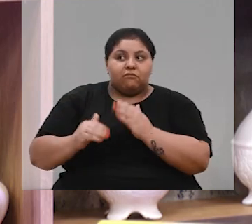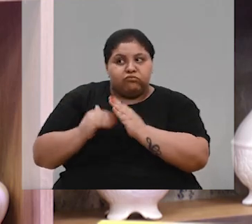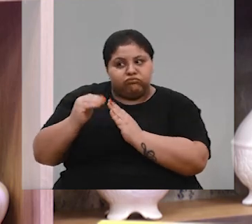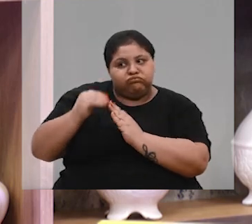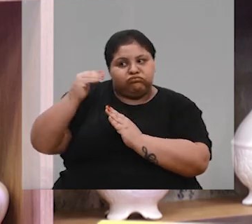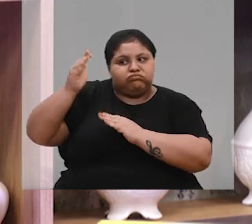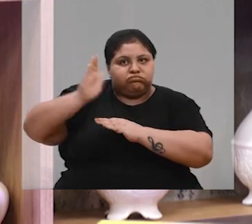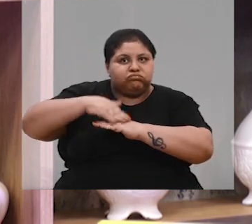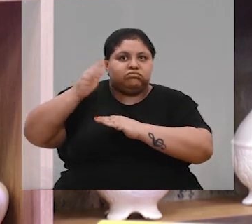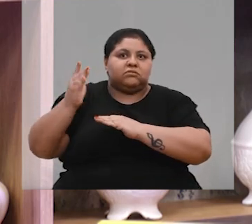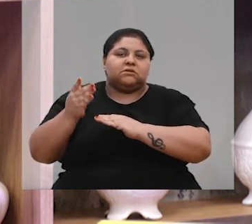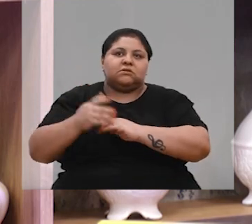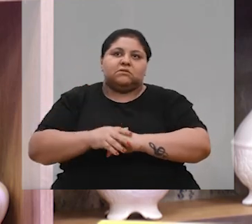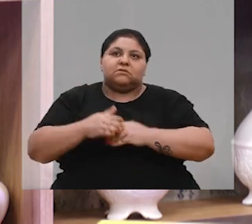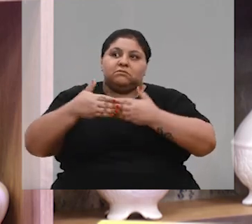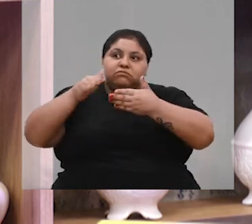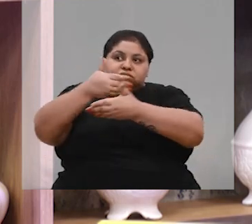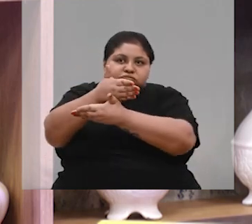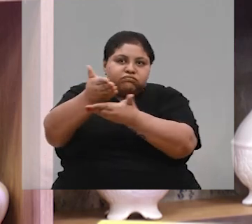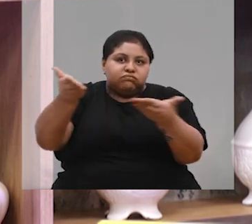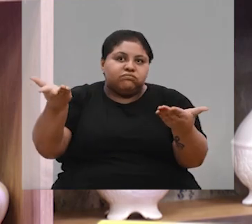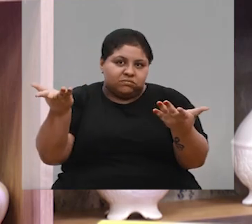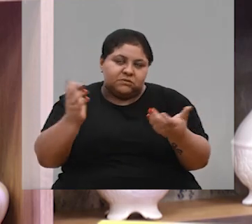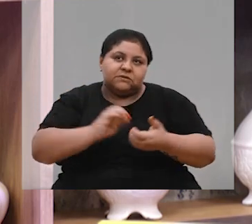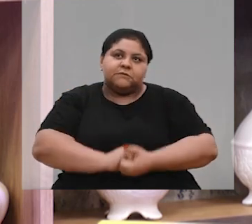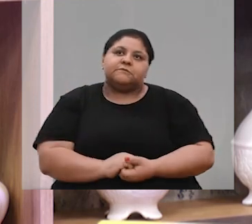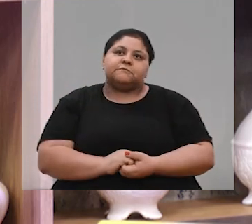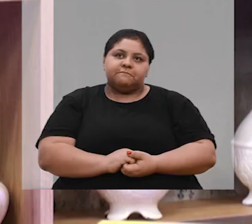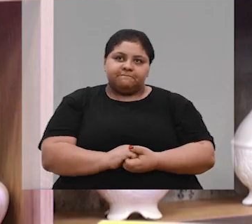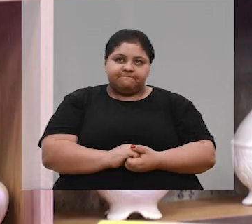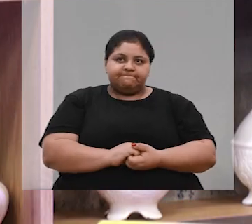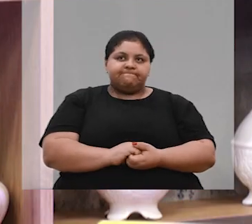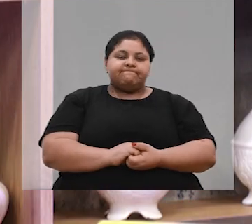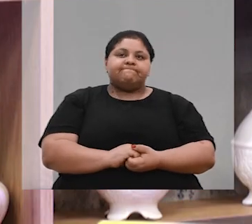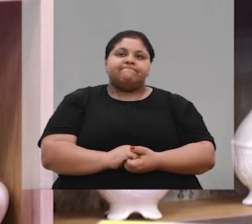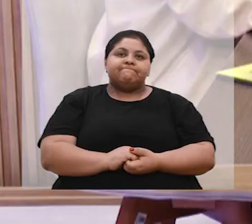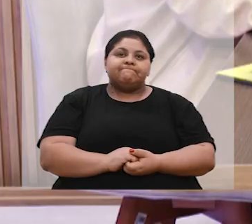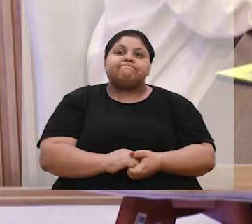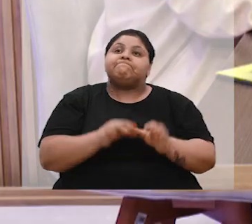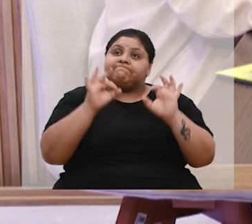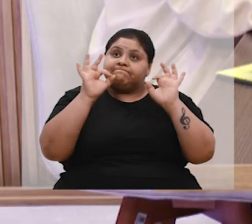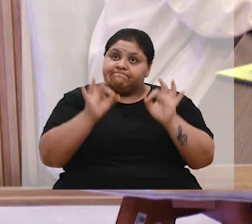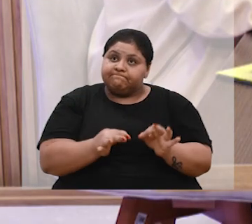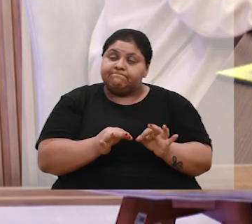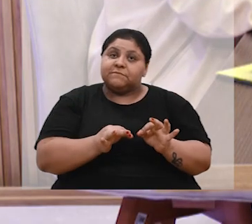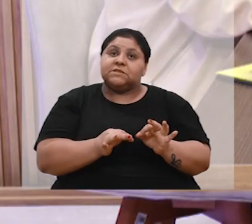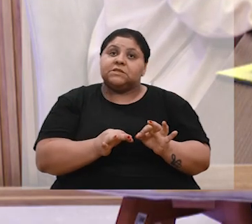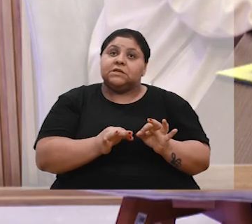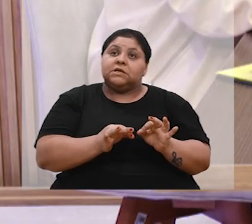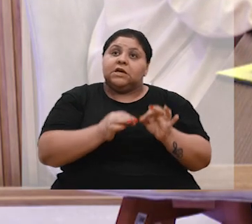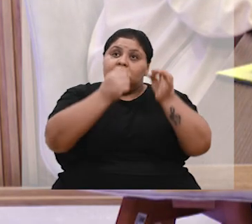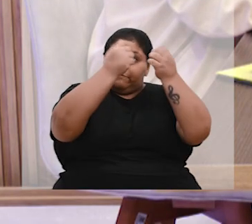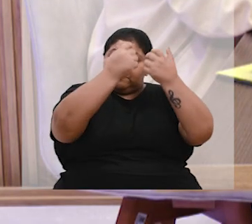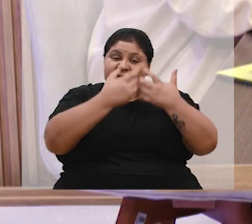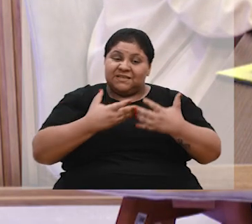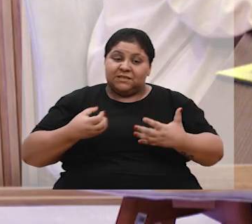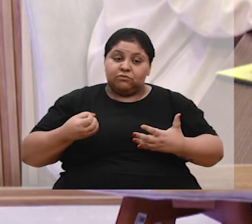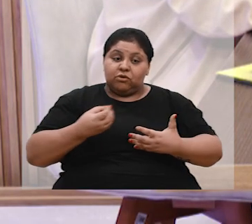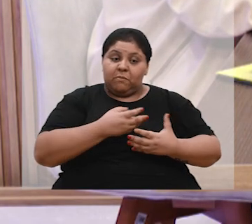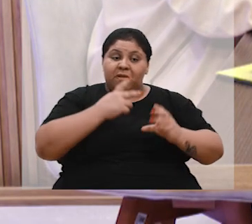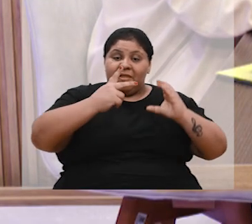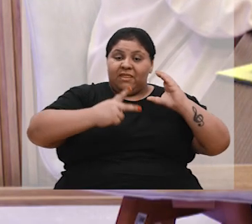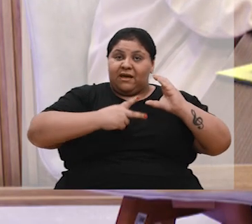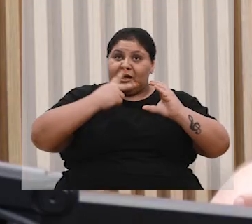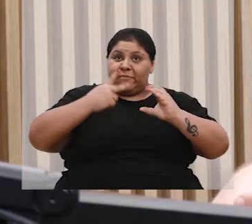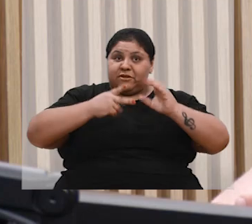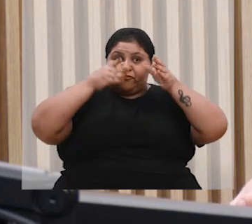que isso cresça cada vez mais e que essas portas sejam cada vez mais abertas. Esse é um conceito bem contemporâneo, né? Da Câmara se dirigir de